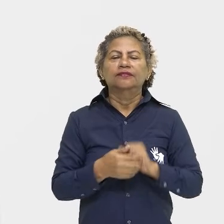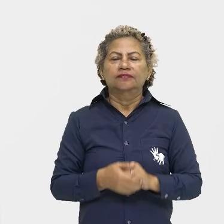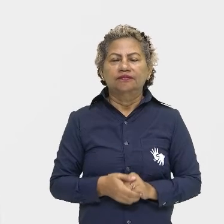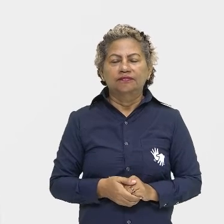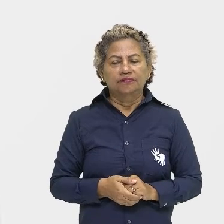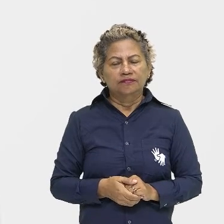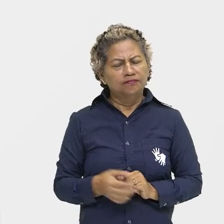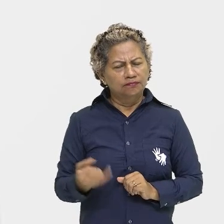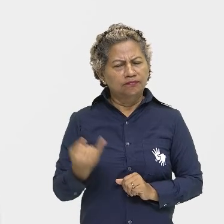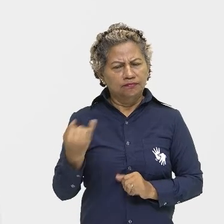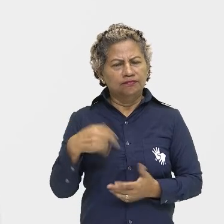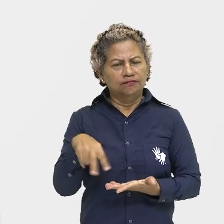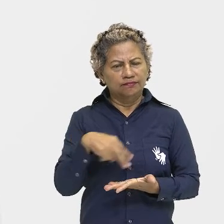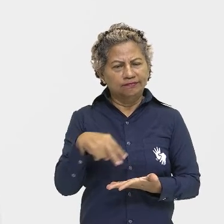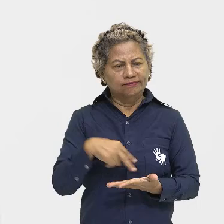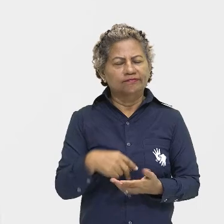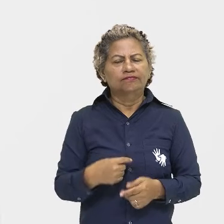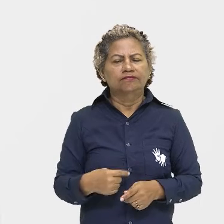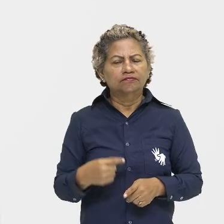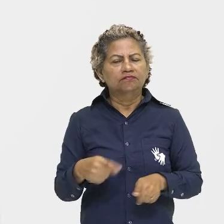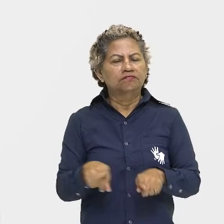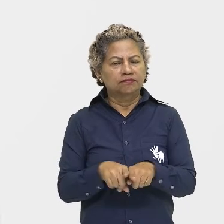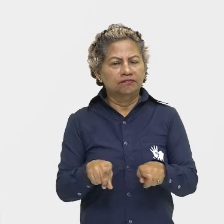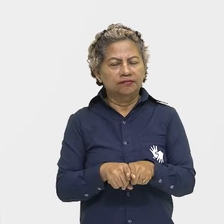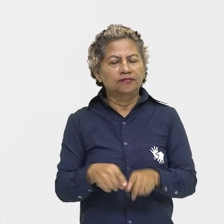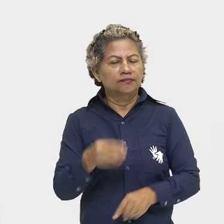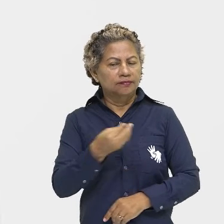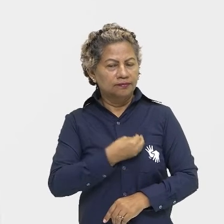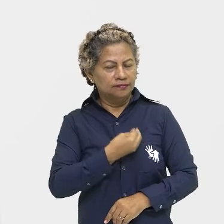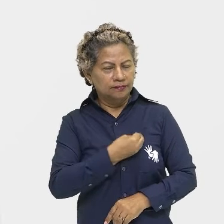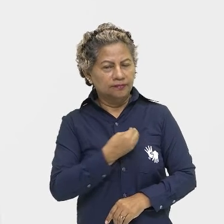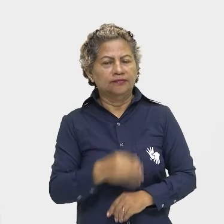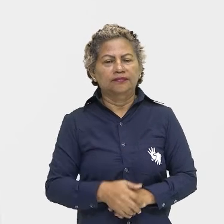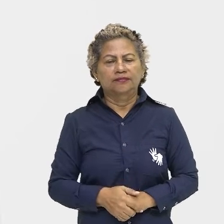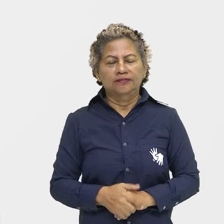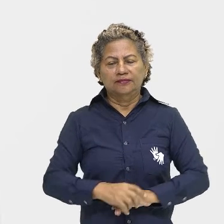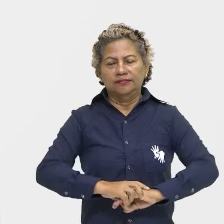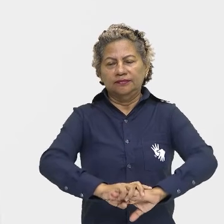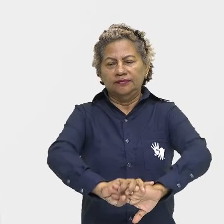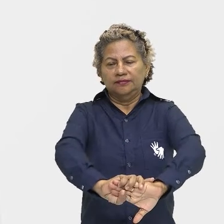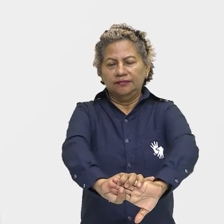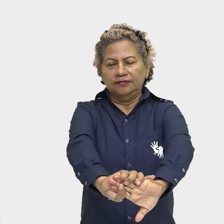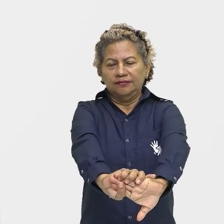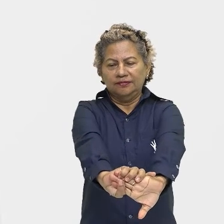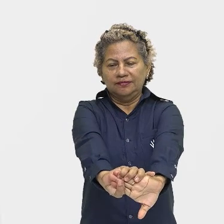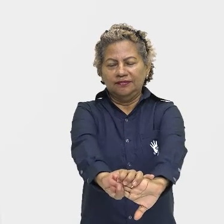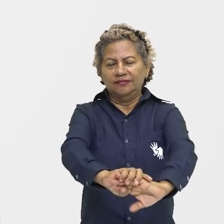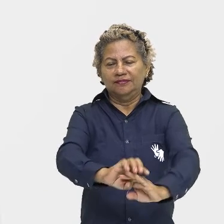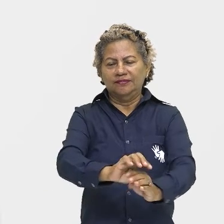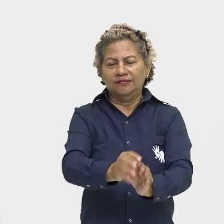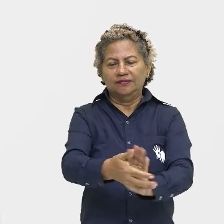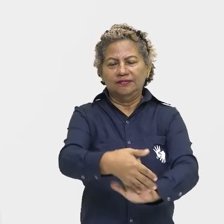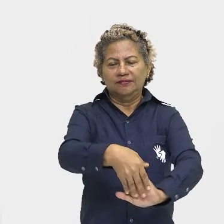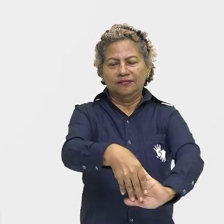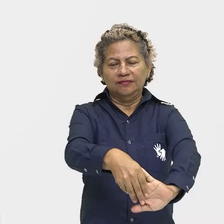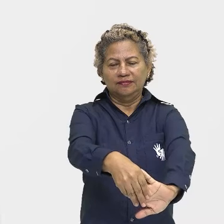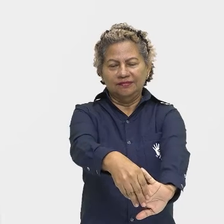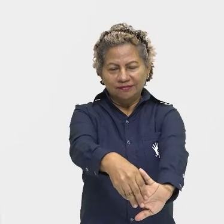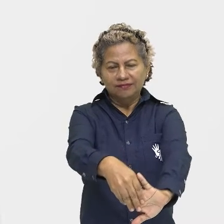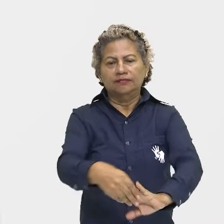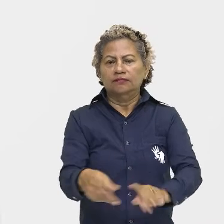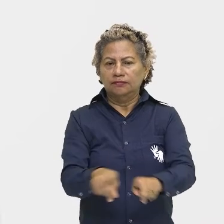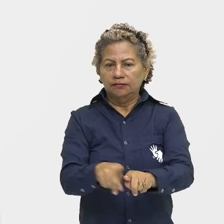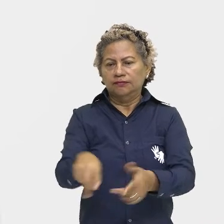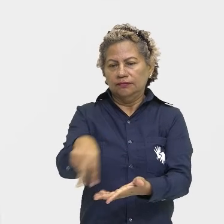que, consequentemente, é importante para a vida como um todo. Alongar é extremamente importante. E dentro do alongamento na